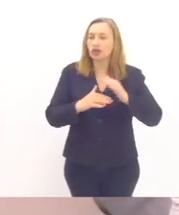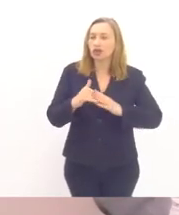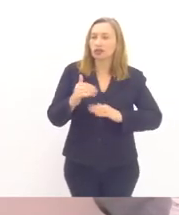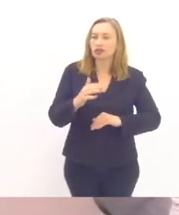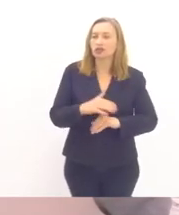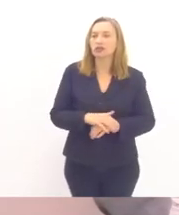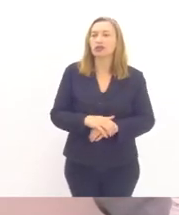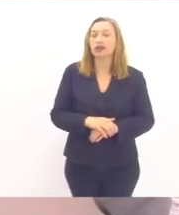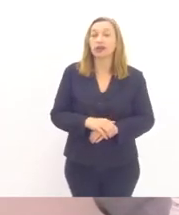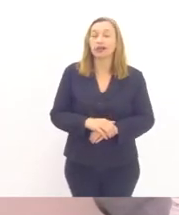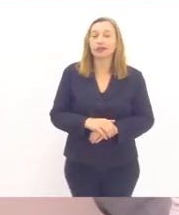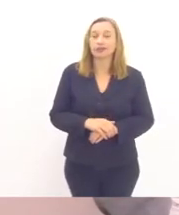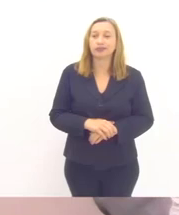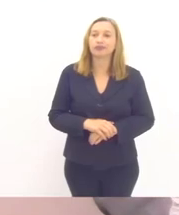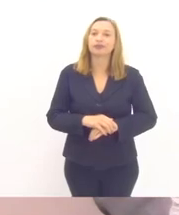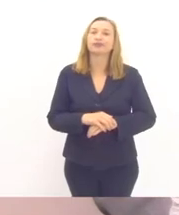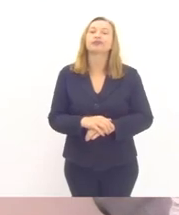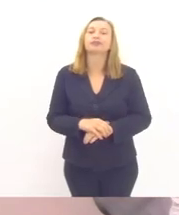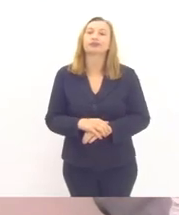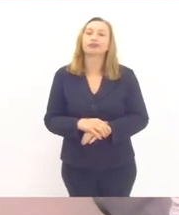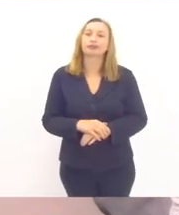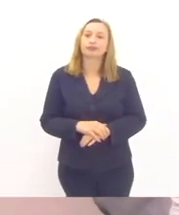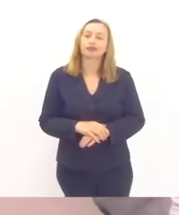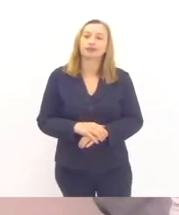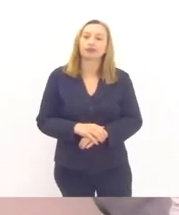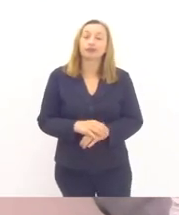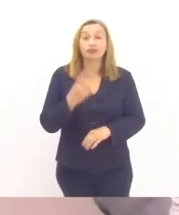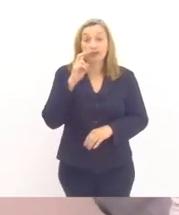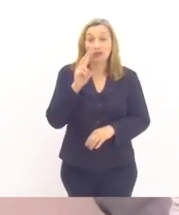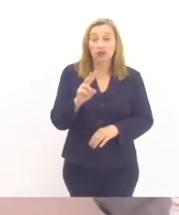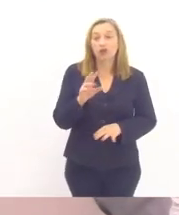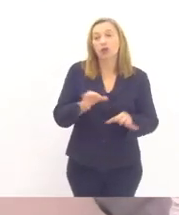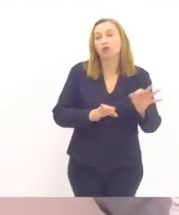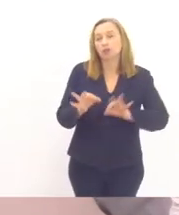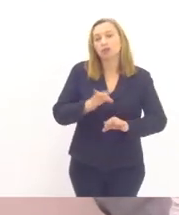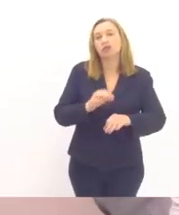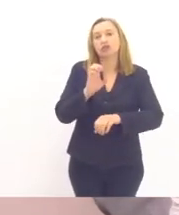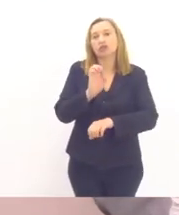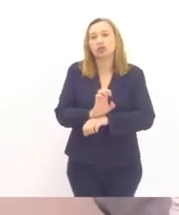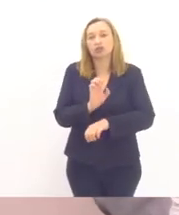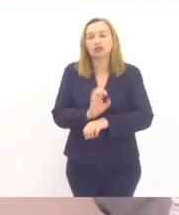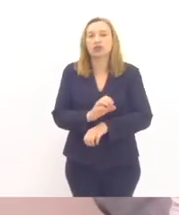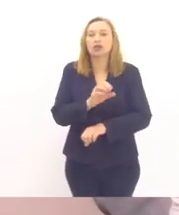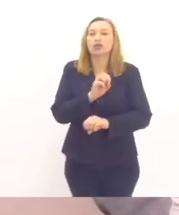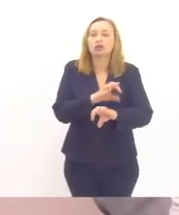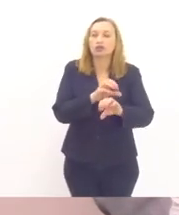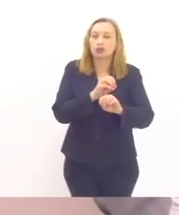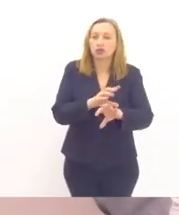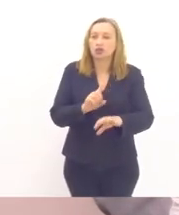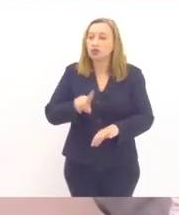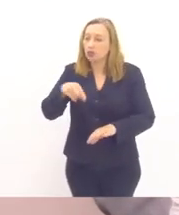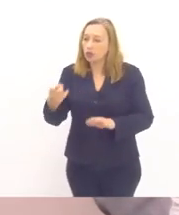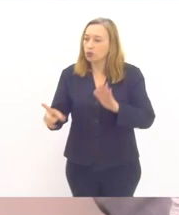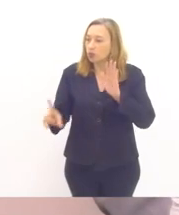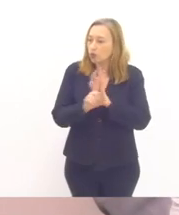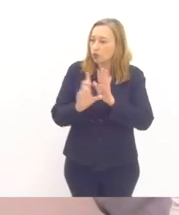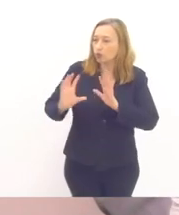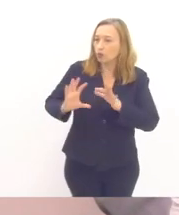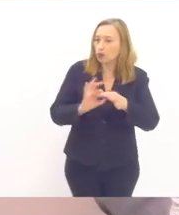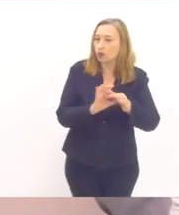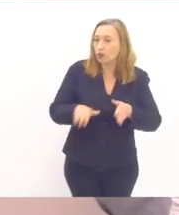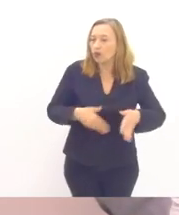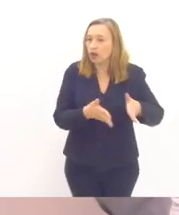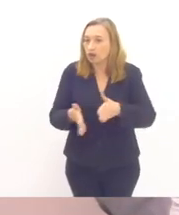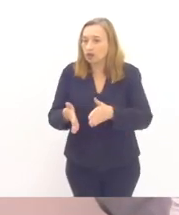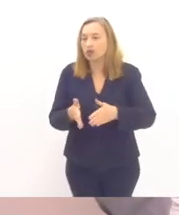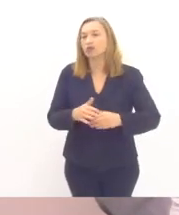de um olhar mais estruturante sobre a educação. E aí a gente vê que o Plano Estadual de Educação e possíveis outras leis complementares devem ser o caminho que